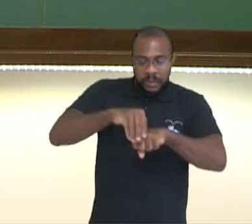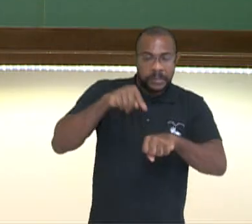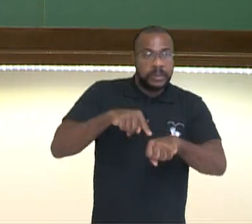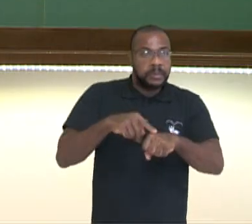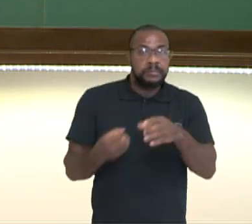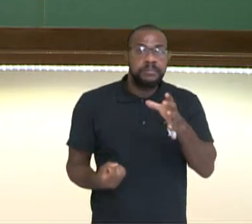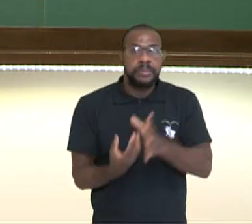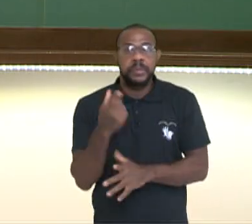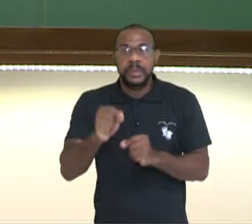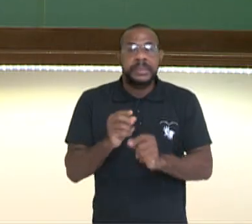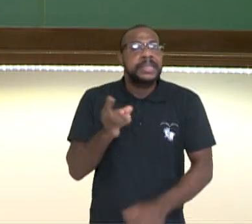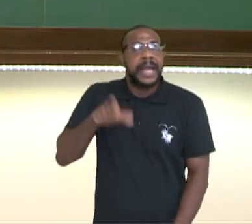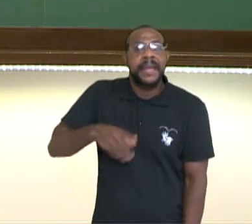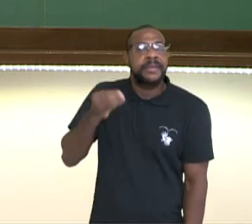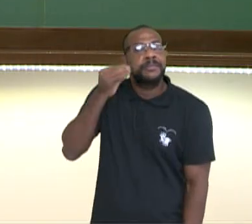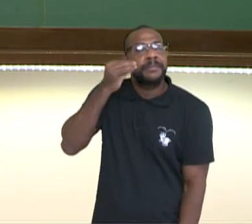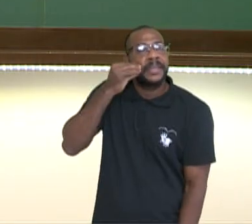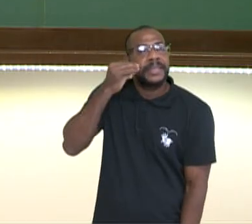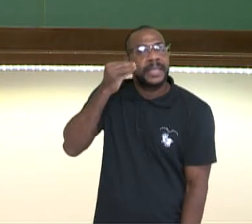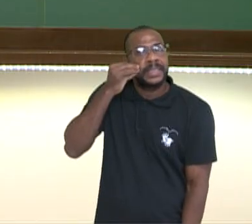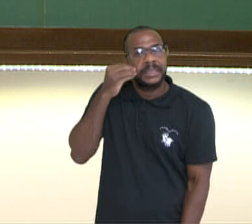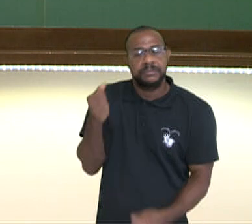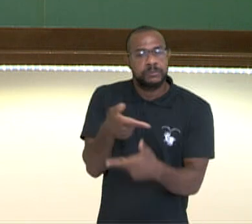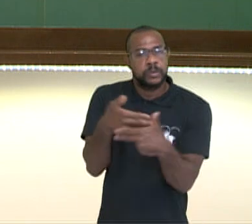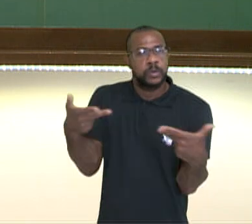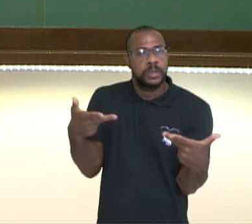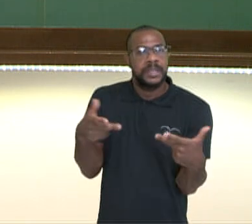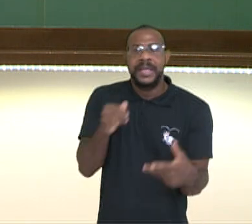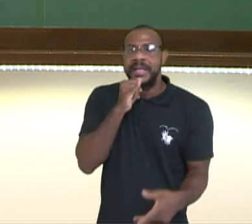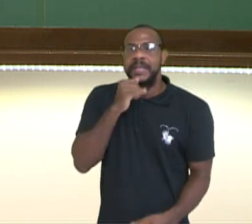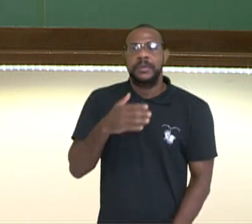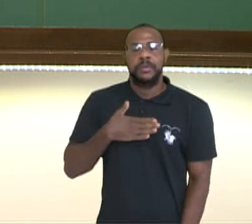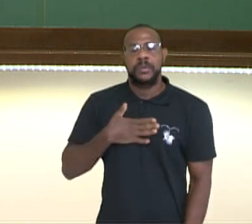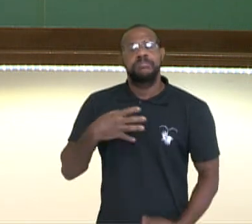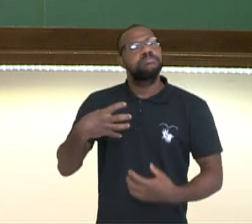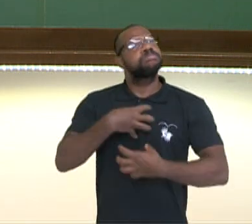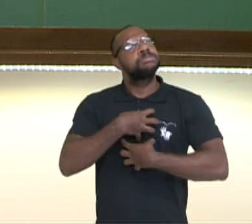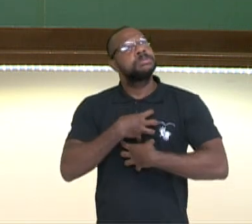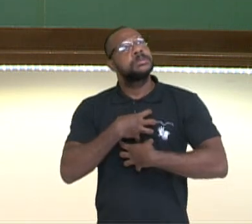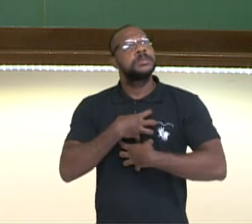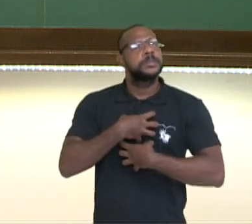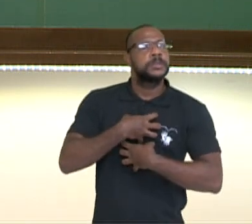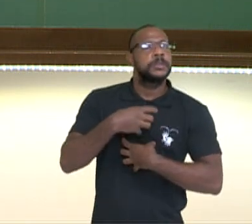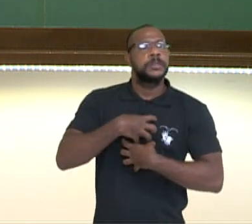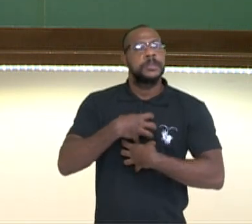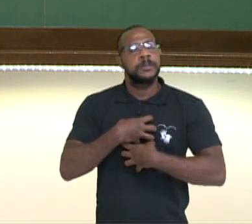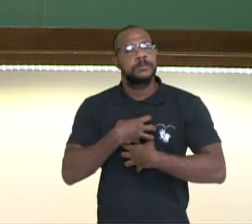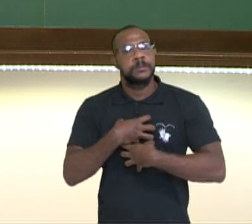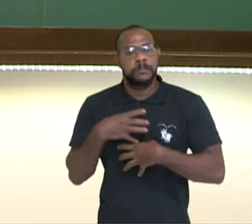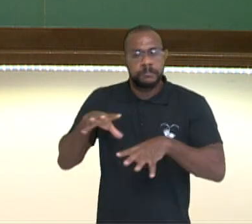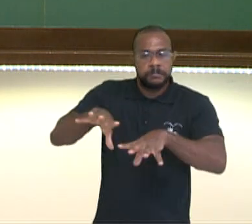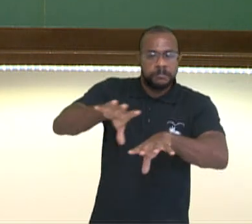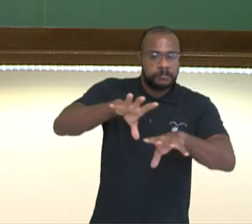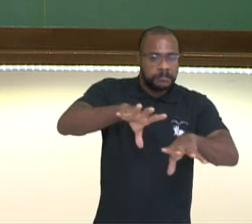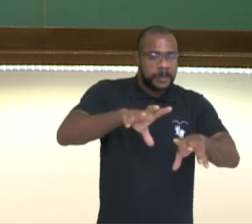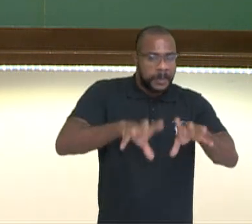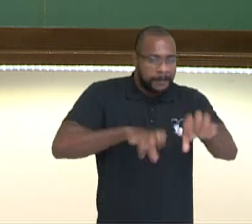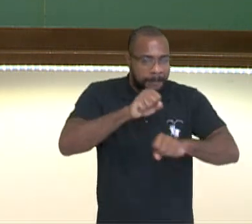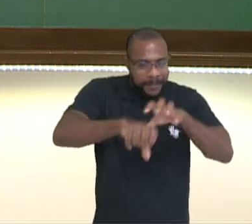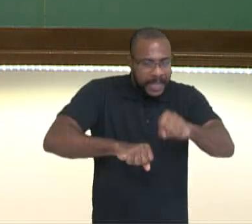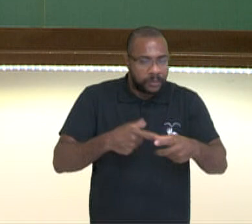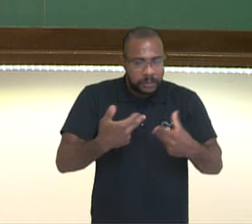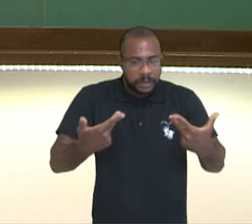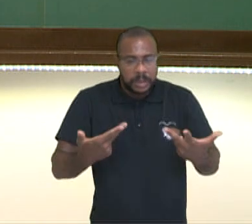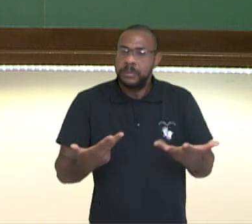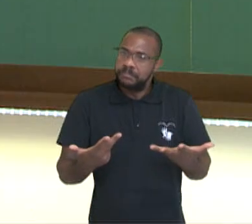na experiência da coisa, ou seja, quando eu vou com os meus sentidos e me aproprio dos objetos. Então, por isso